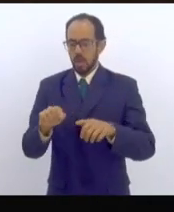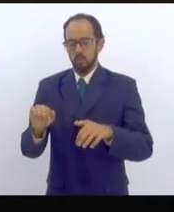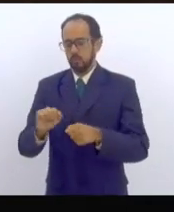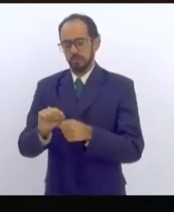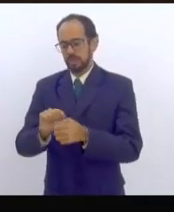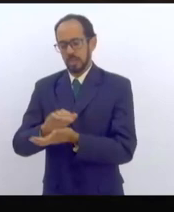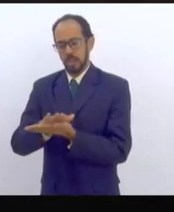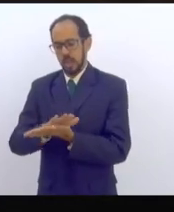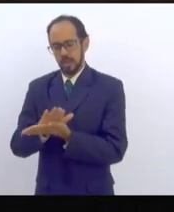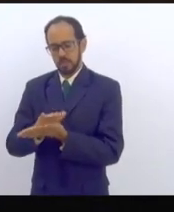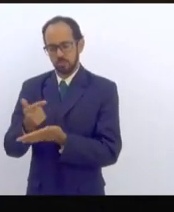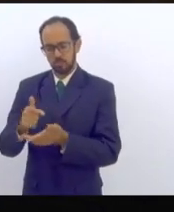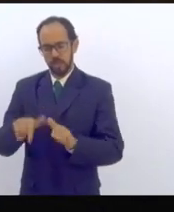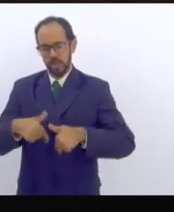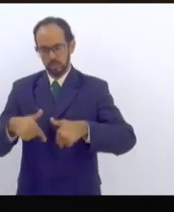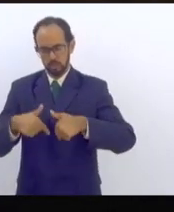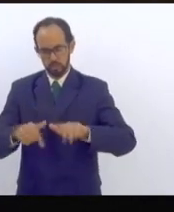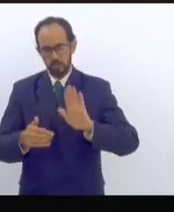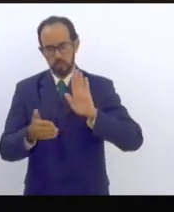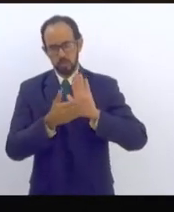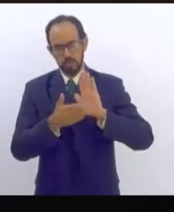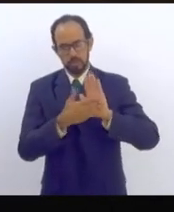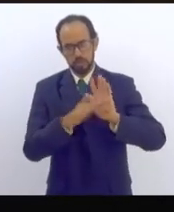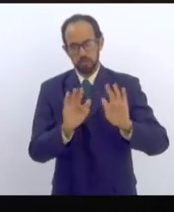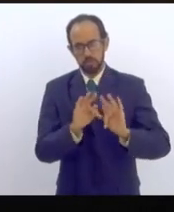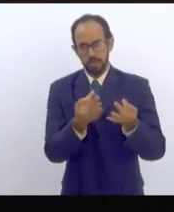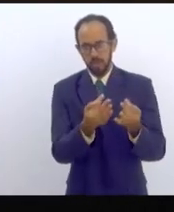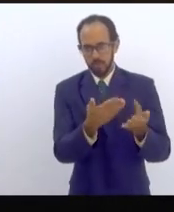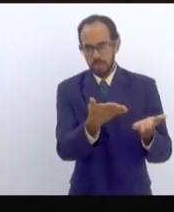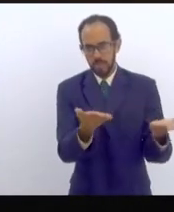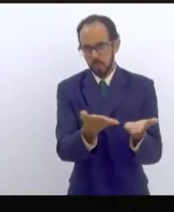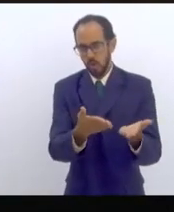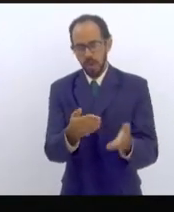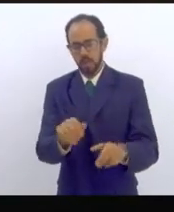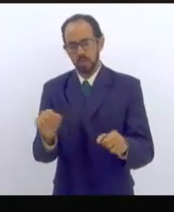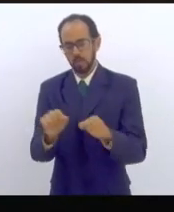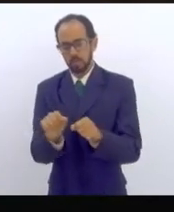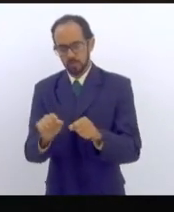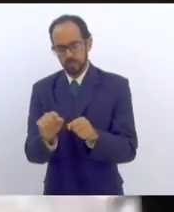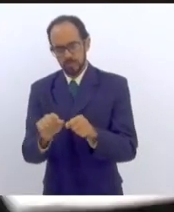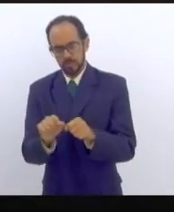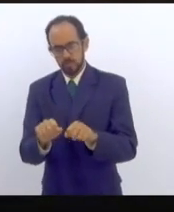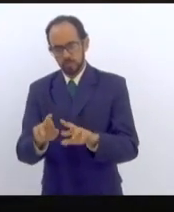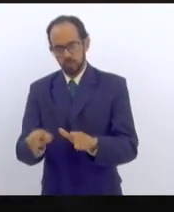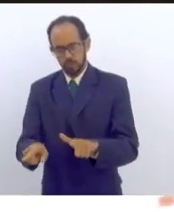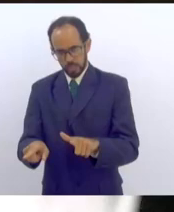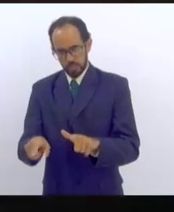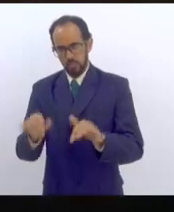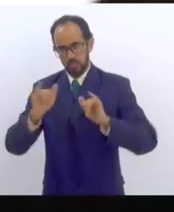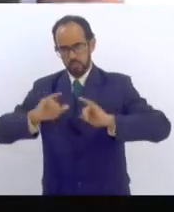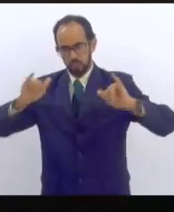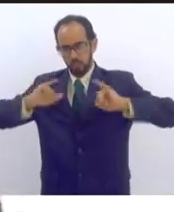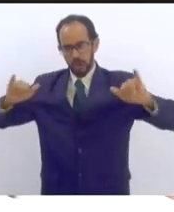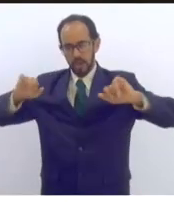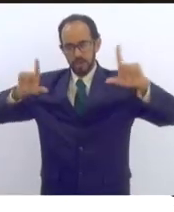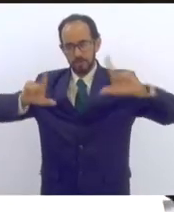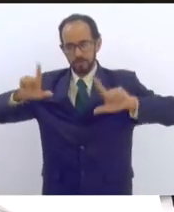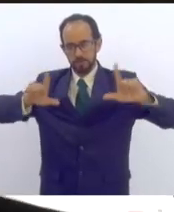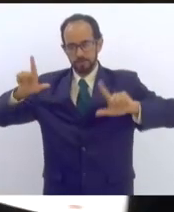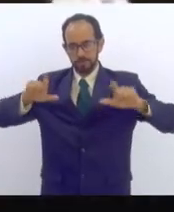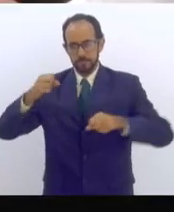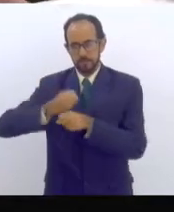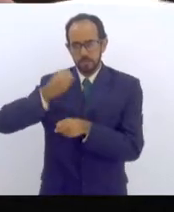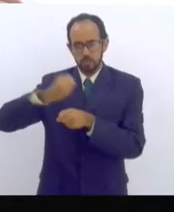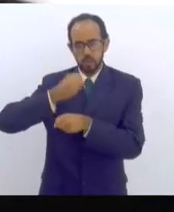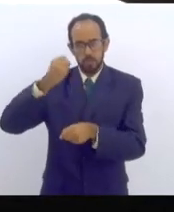e não está sendo cumprido para essas famílias, e também acontece com obras que foram divulgadas na imprensa, divulgadas durante o período eleitoral,